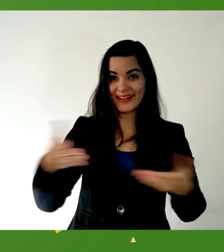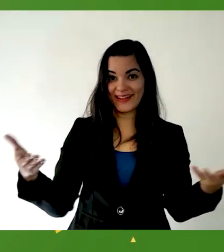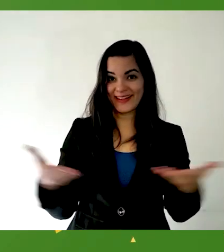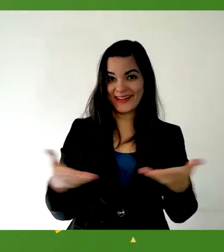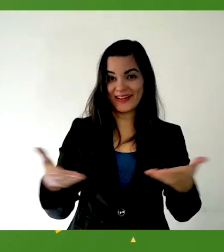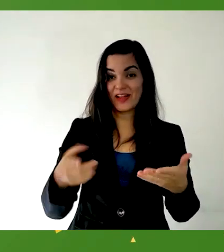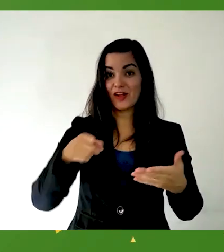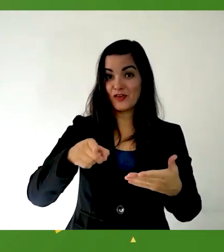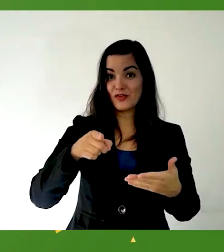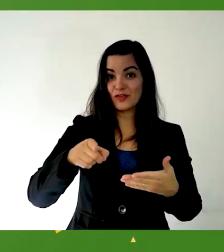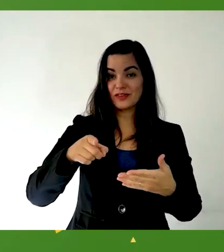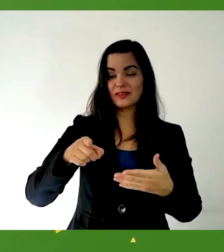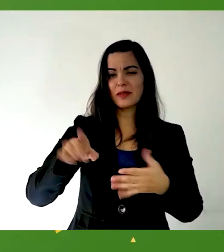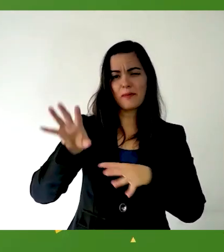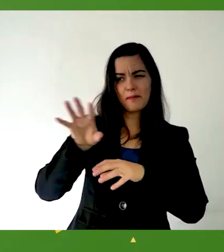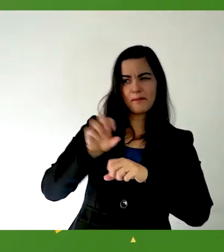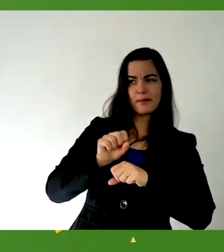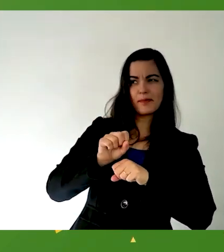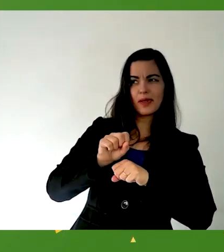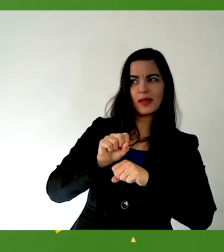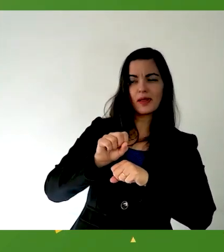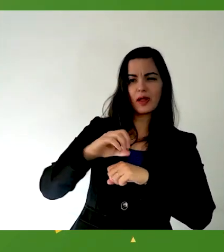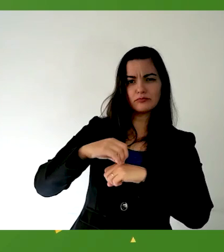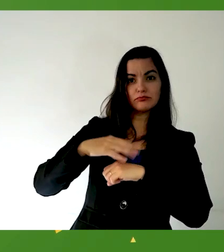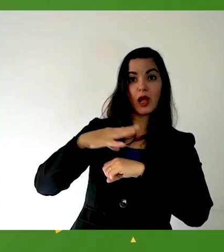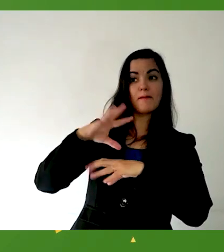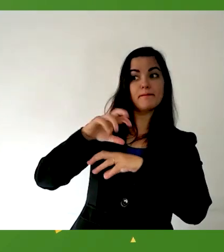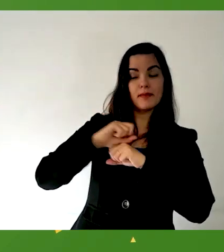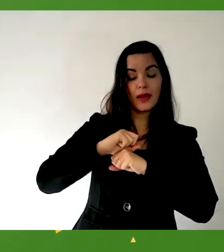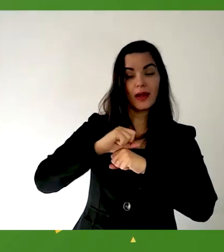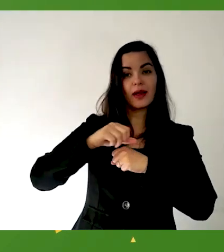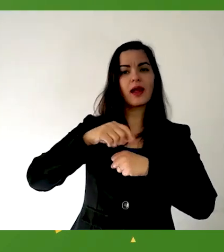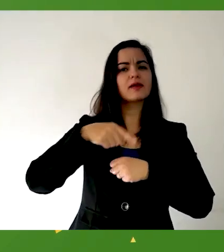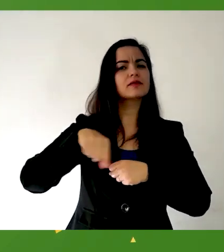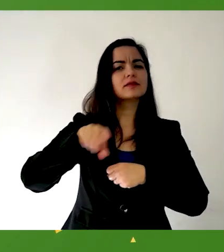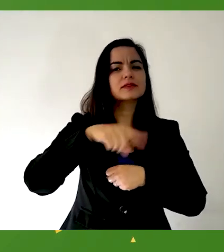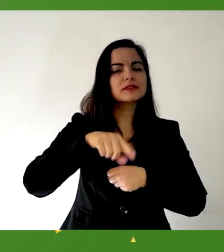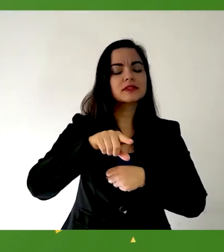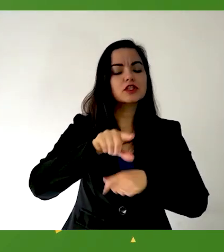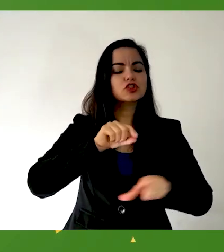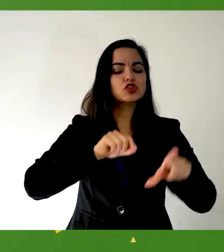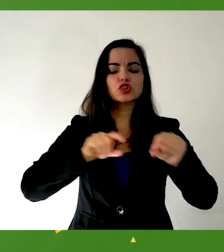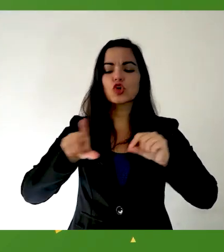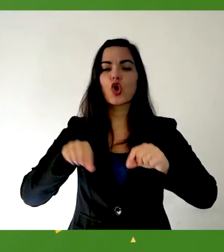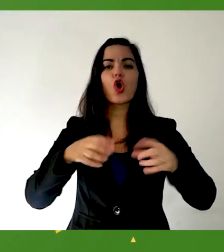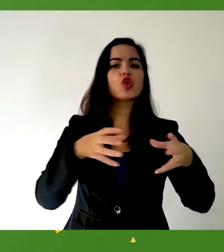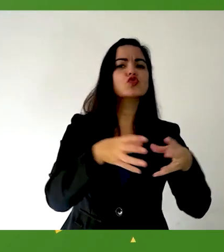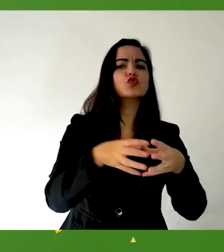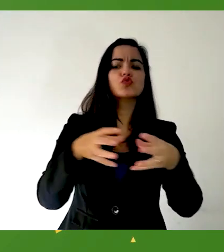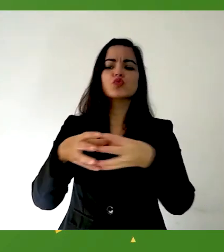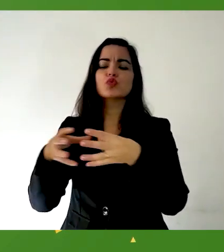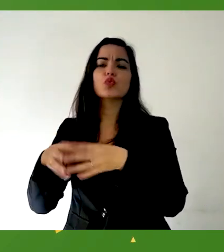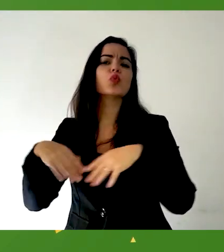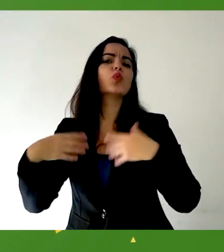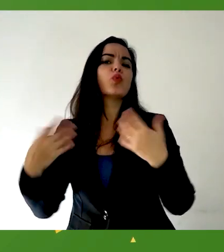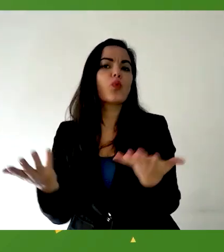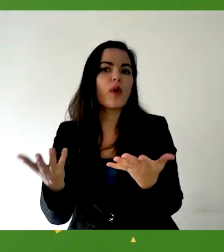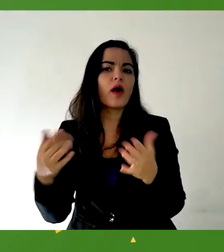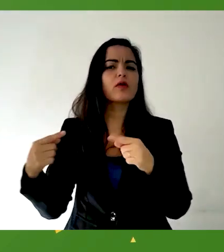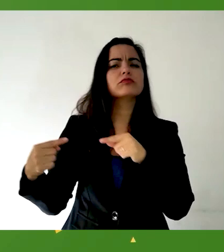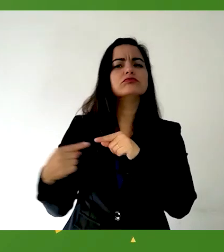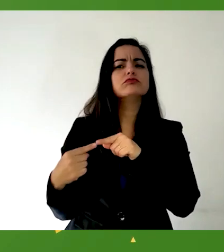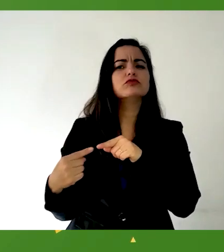A partir dessa dica, você vai ter algumas etnias para escolher a que você acha